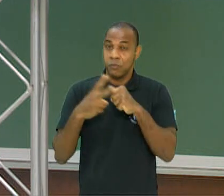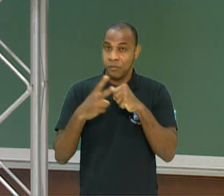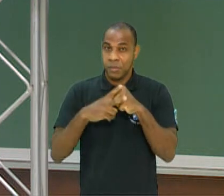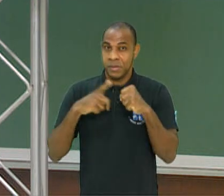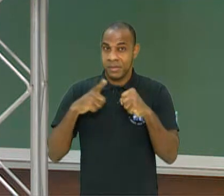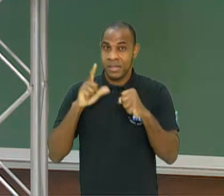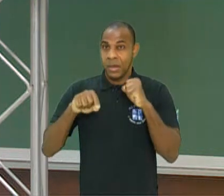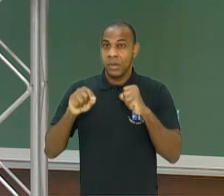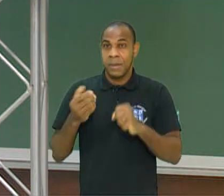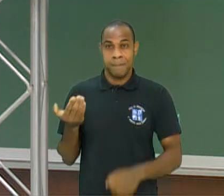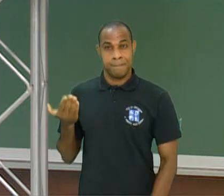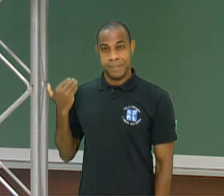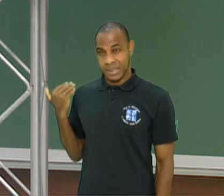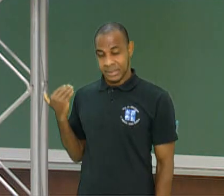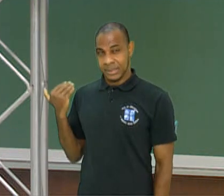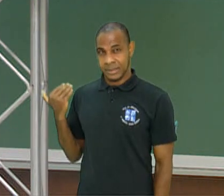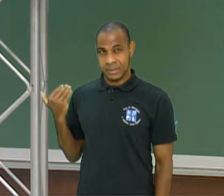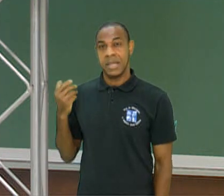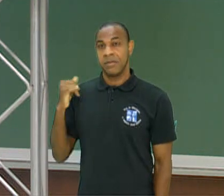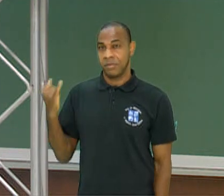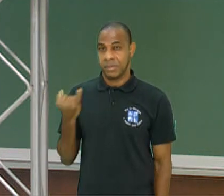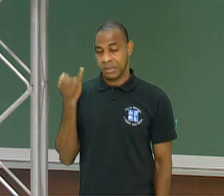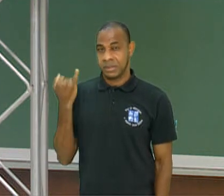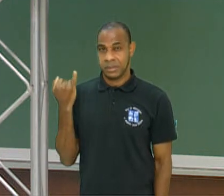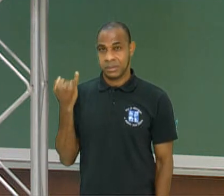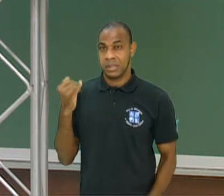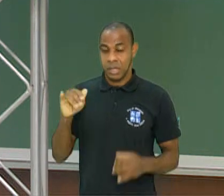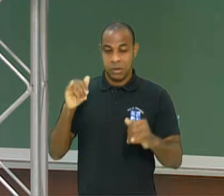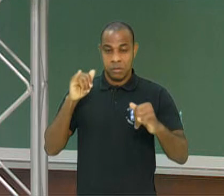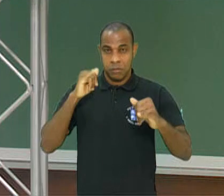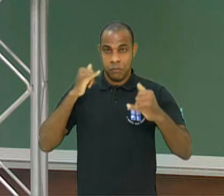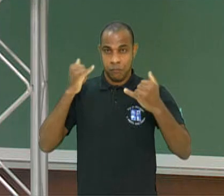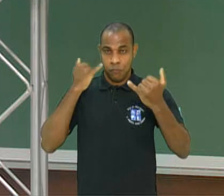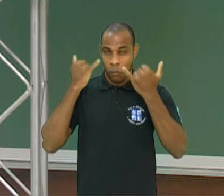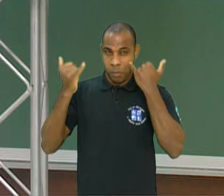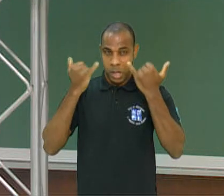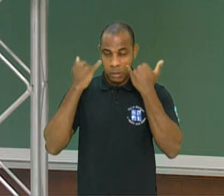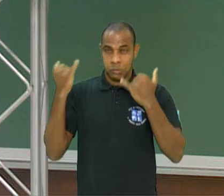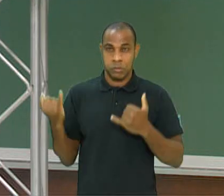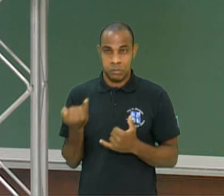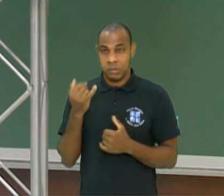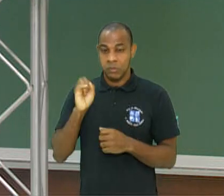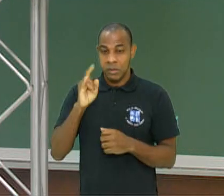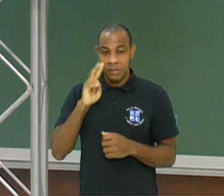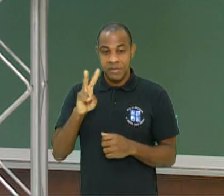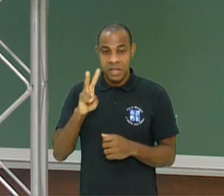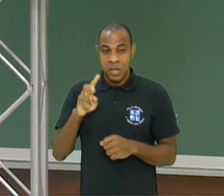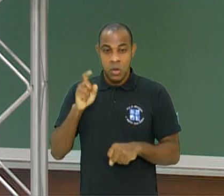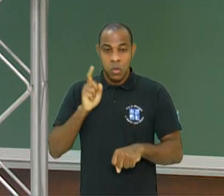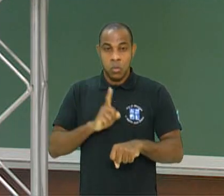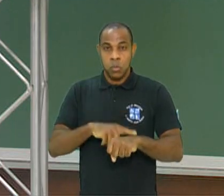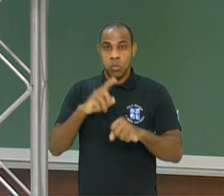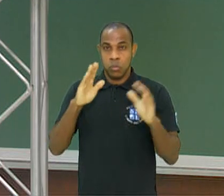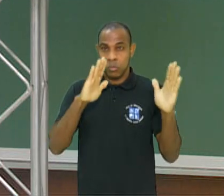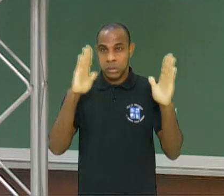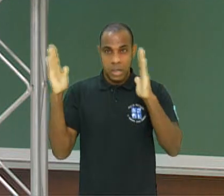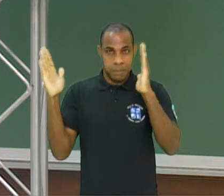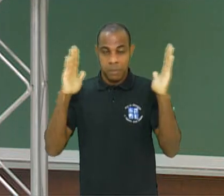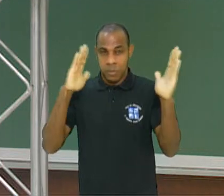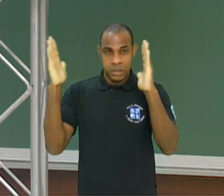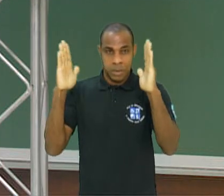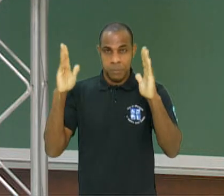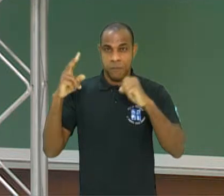tá? Então, são informações importantes, assim, às vezes você identificar o tempo verbal para você conseguir se situar no